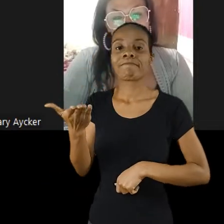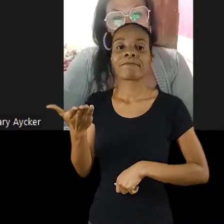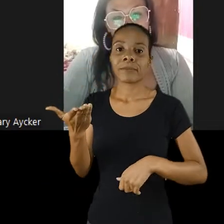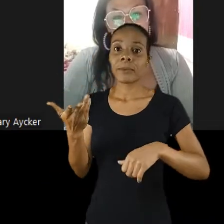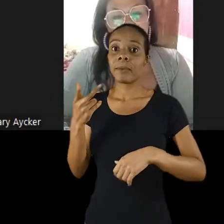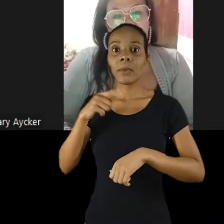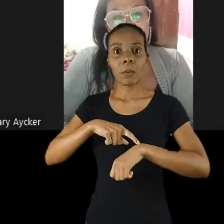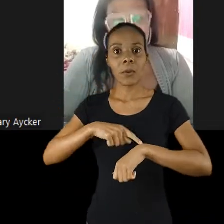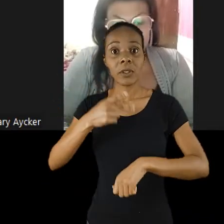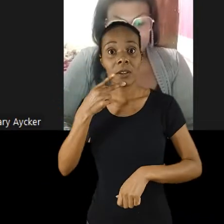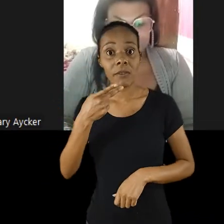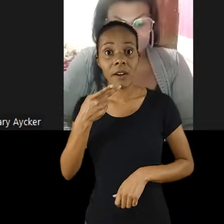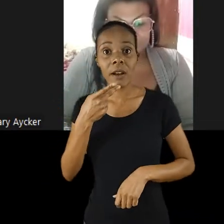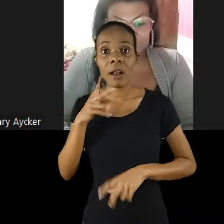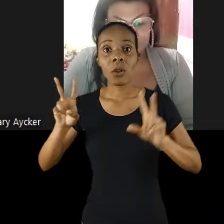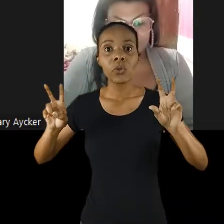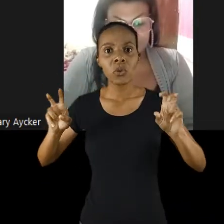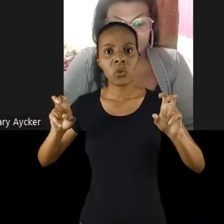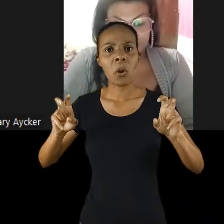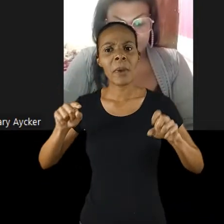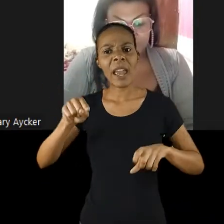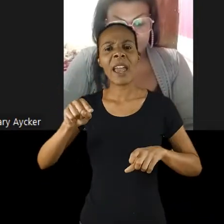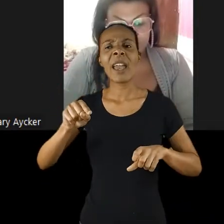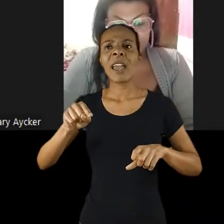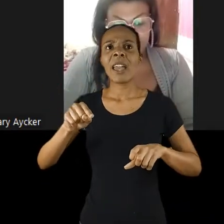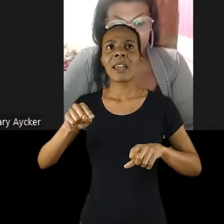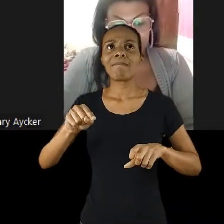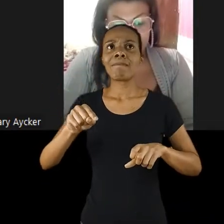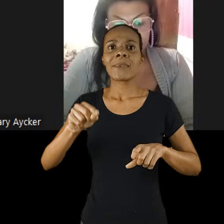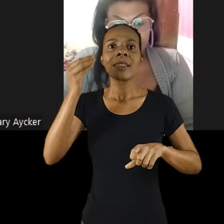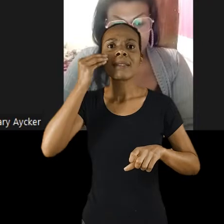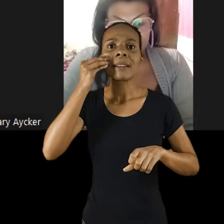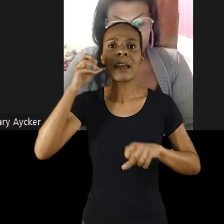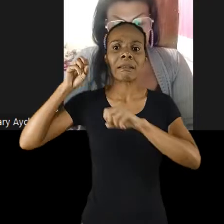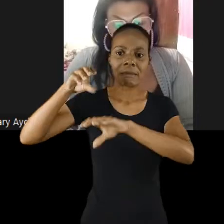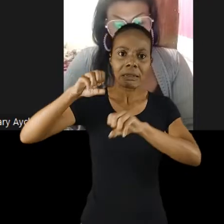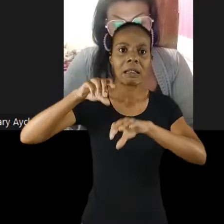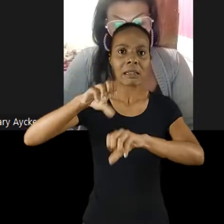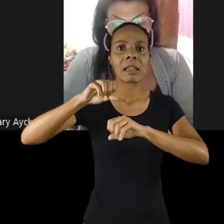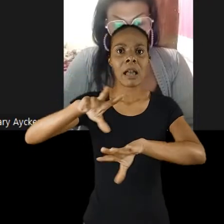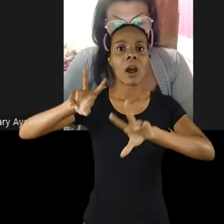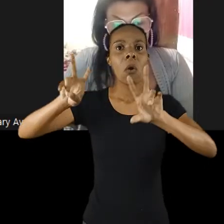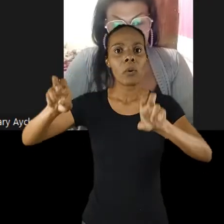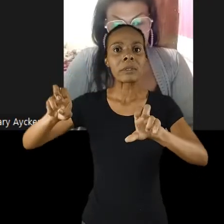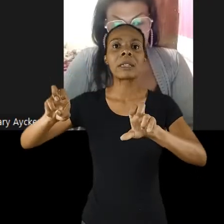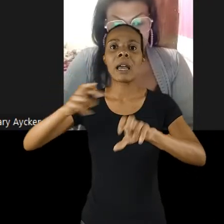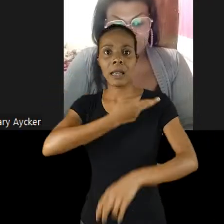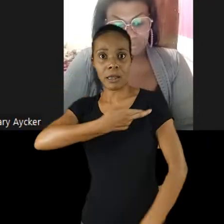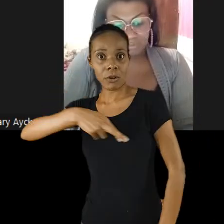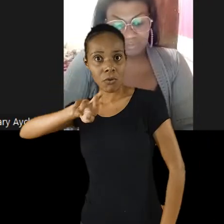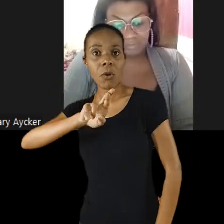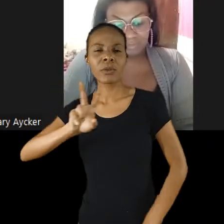traz essa coisa da catequização, né, da palavra, principalmente porque é isso, né? A gente